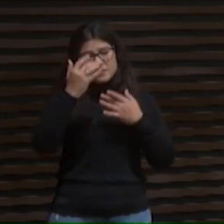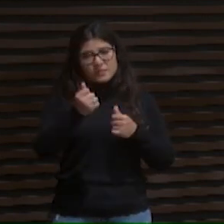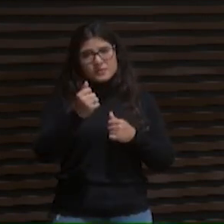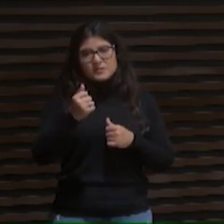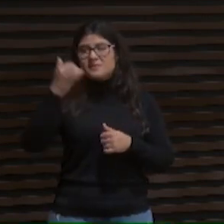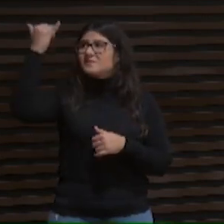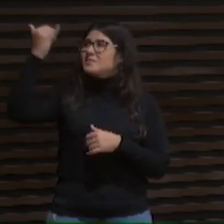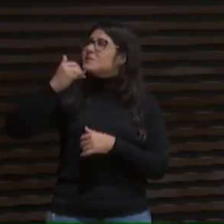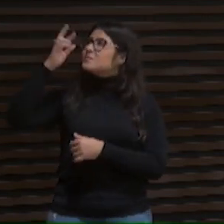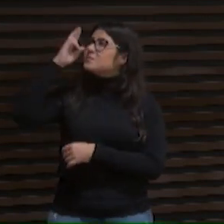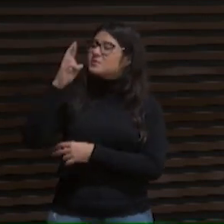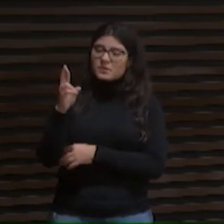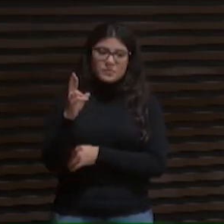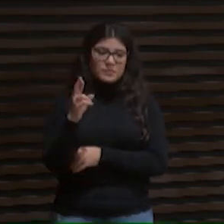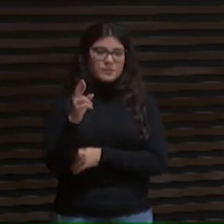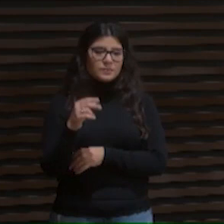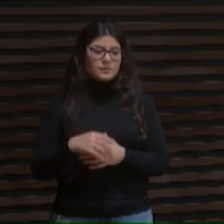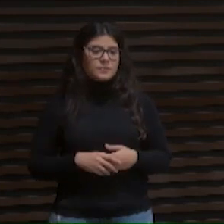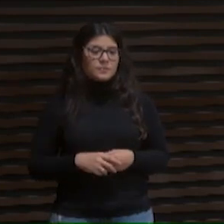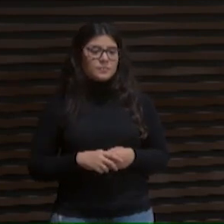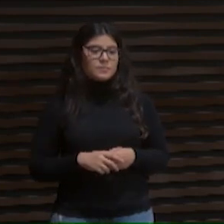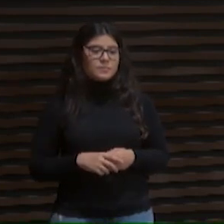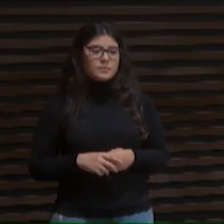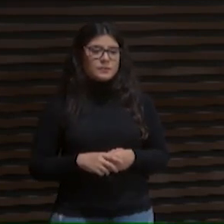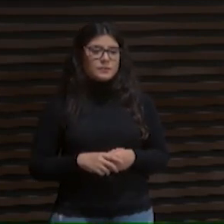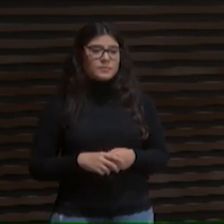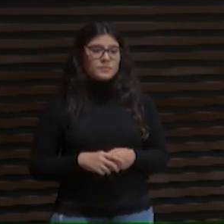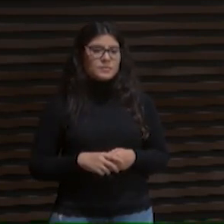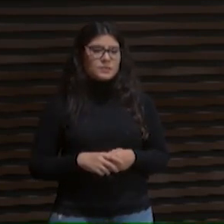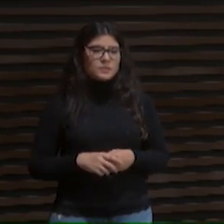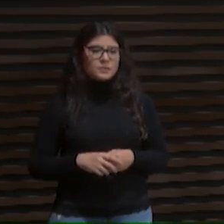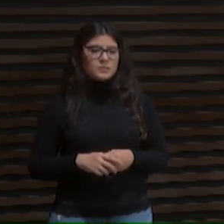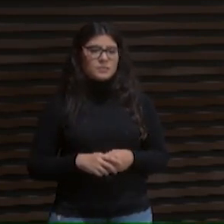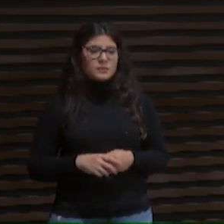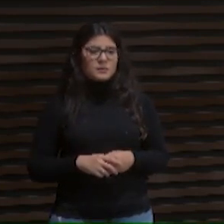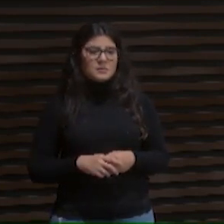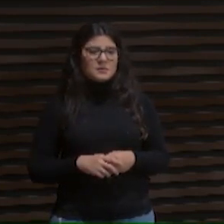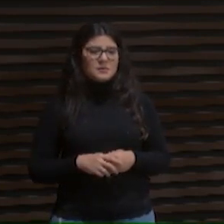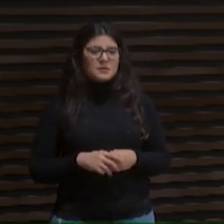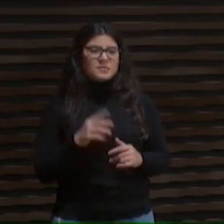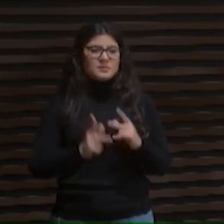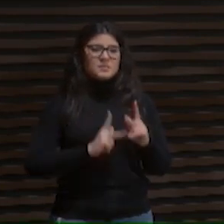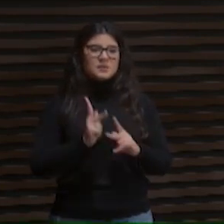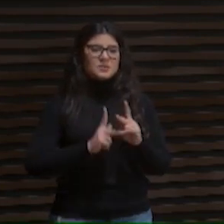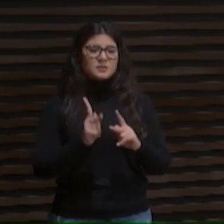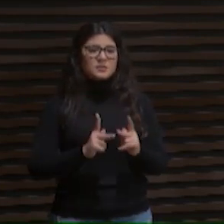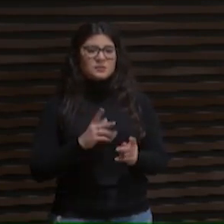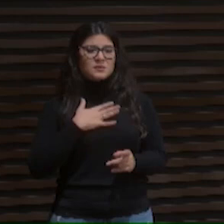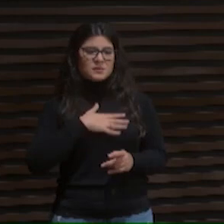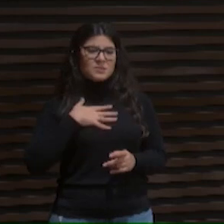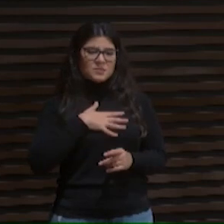daí, o que o pessoal faz? Para-choque de caminhão, tatuagem ali, e